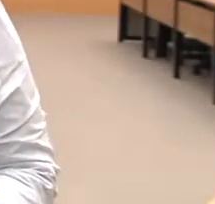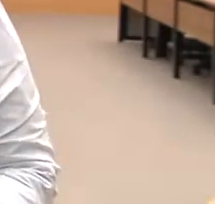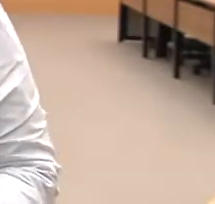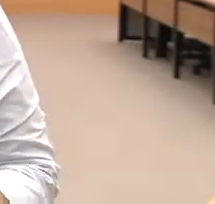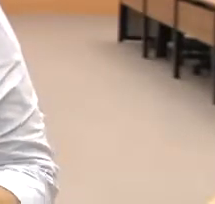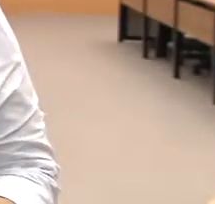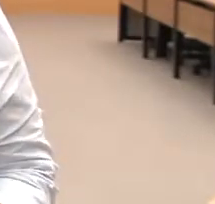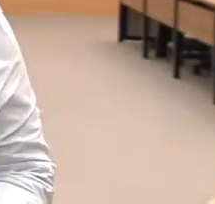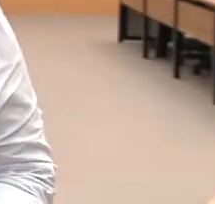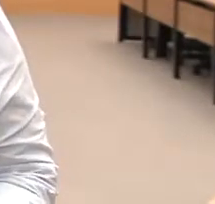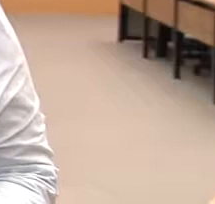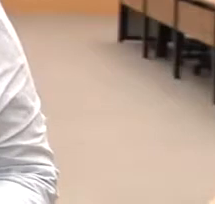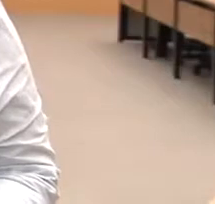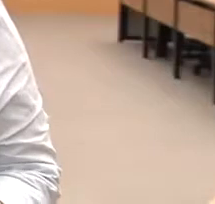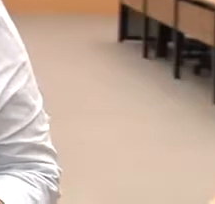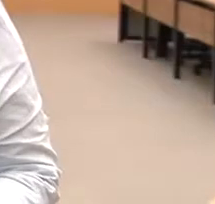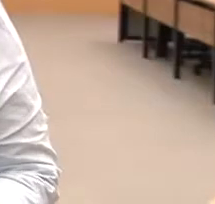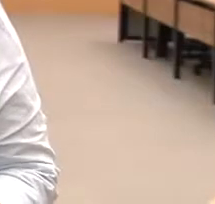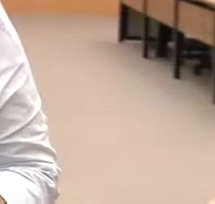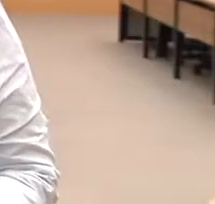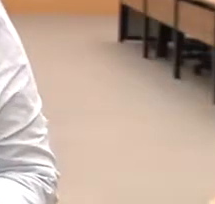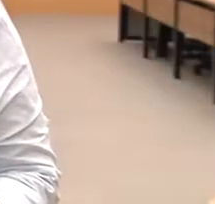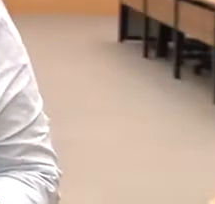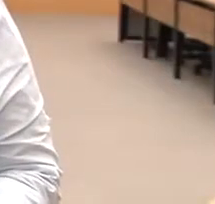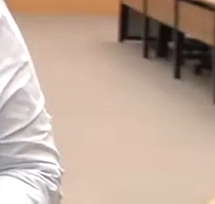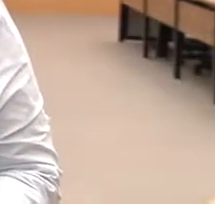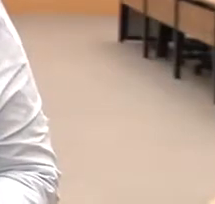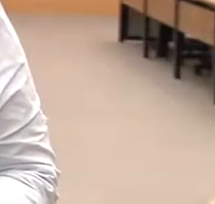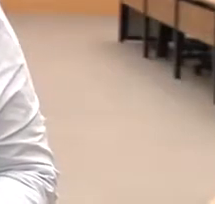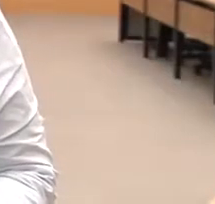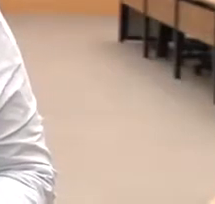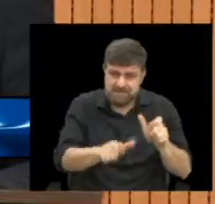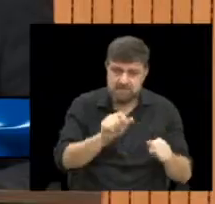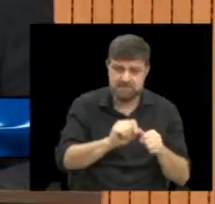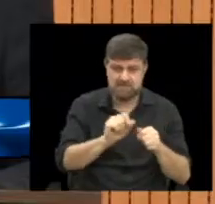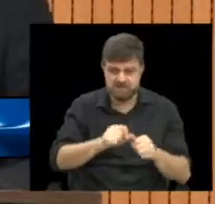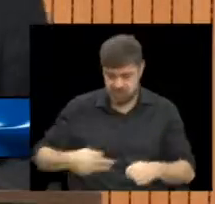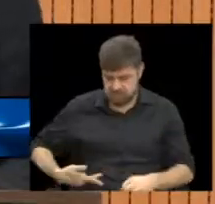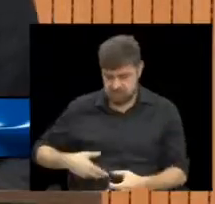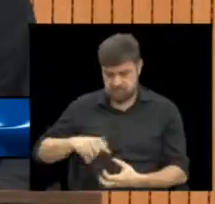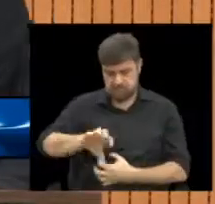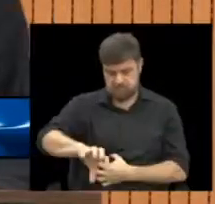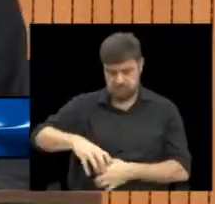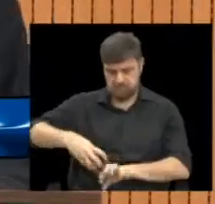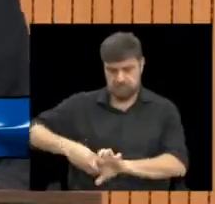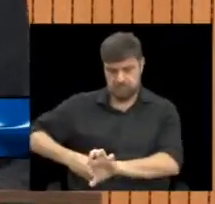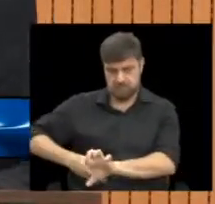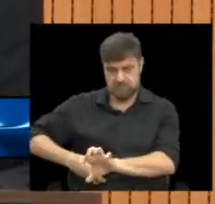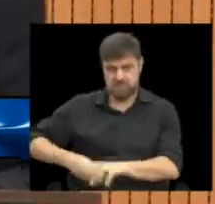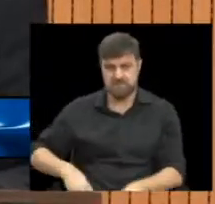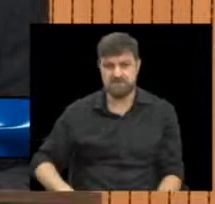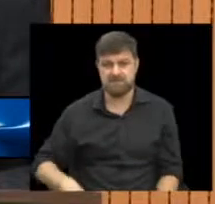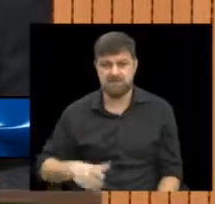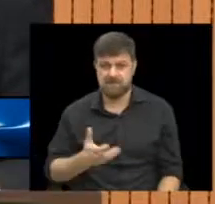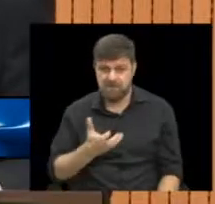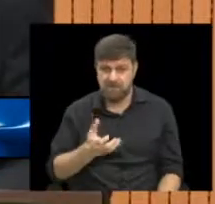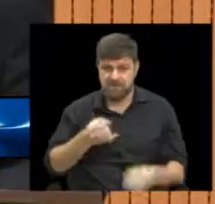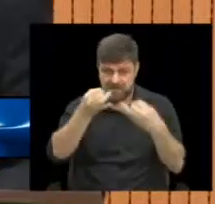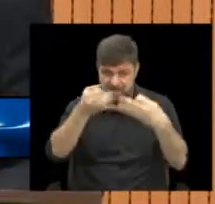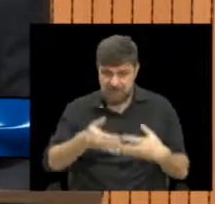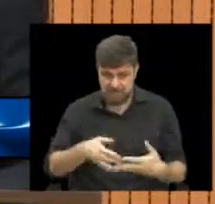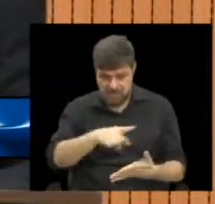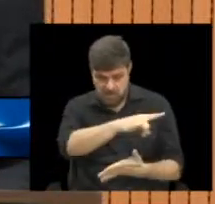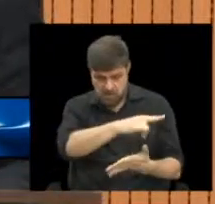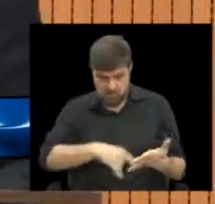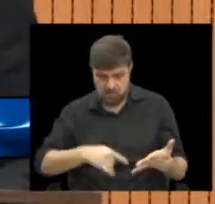ela deve ser aprovada pelos parlamentares em reunião ordinária. O vereador explicou em quais situações tem